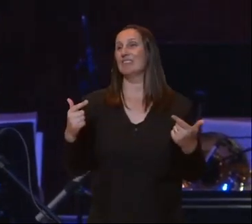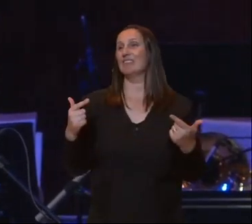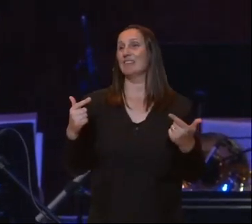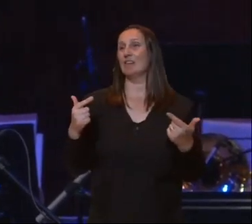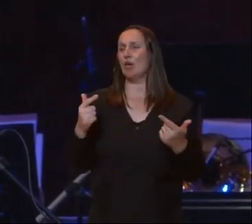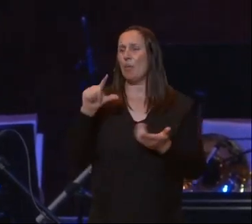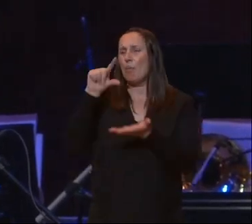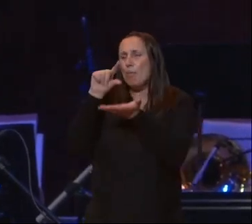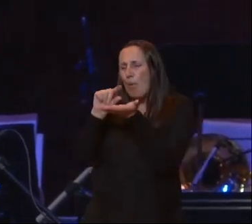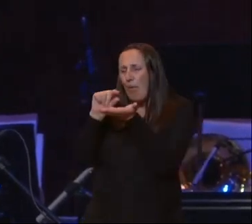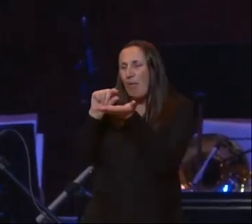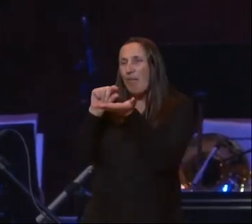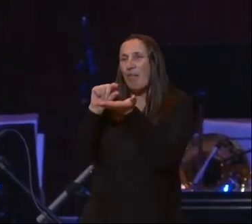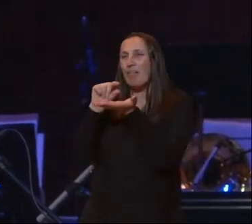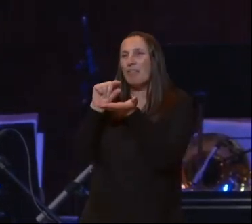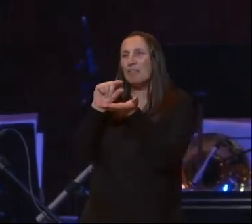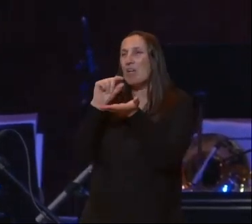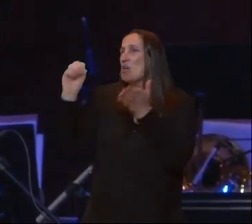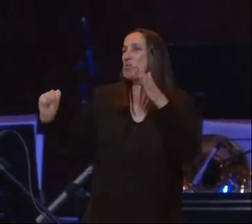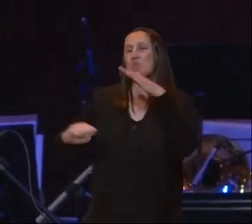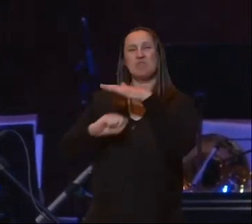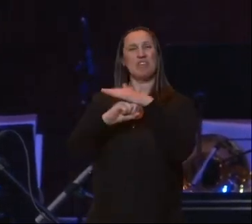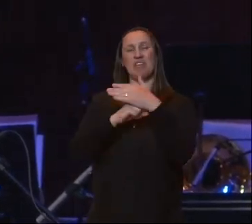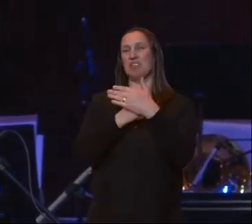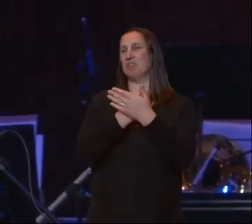pouco que não era suficiente